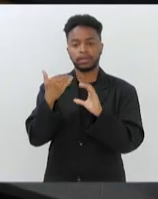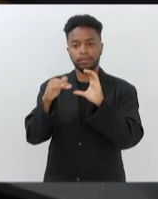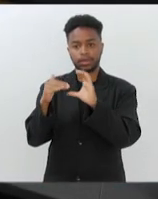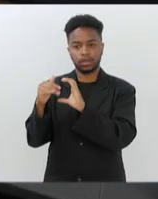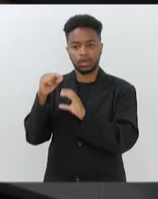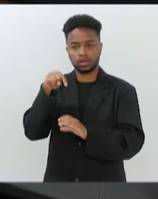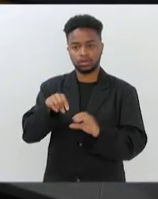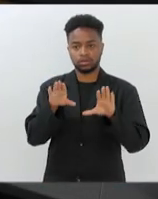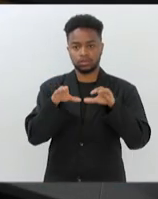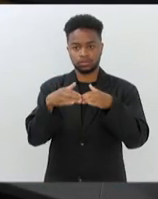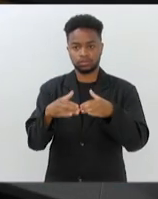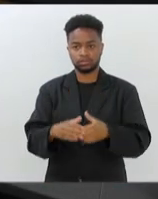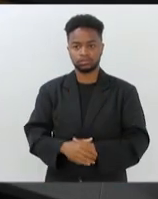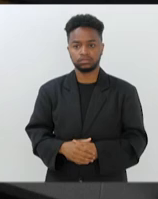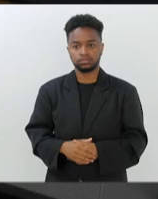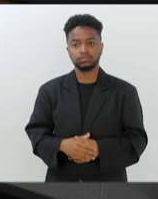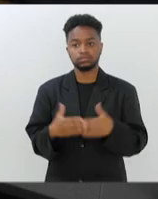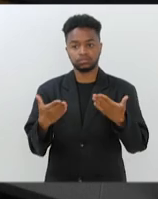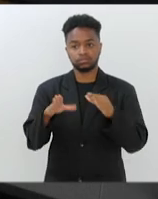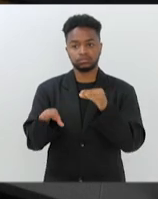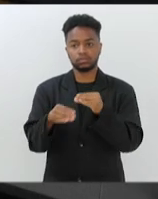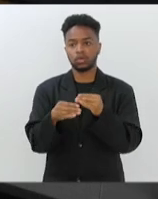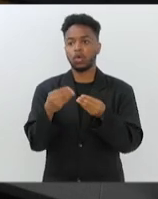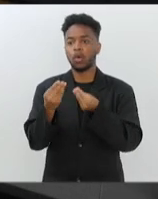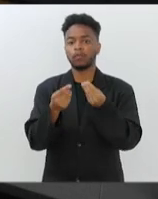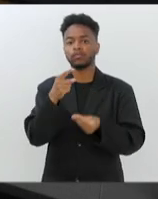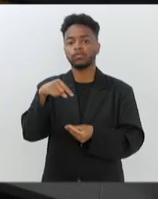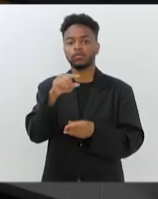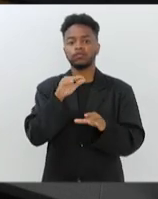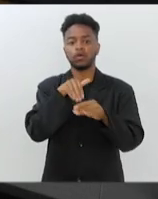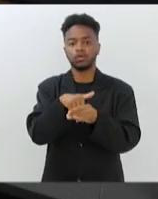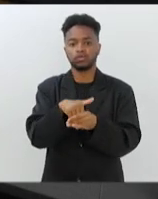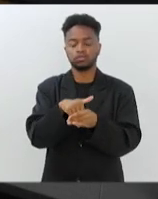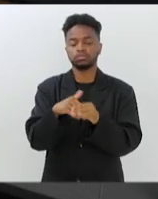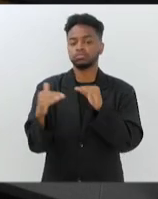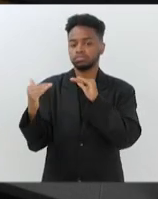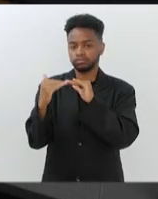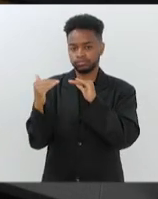aqui em comissão Então tá incluso como vota deputado